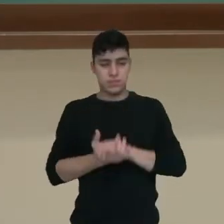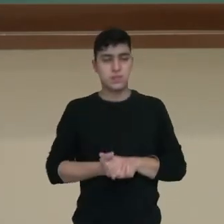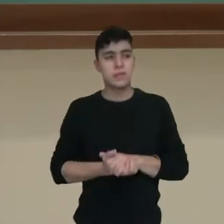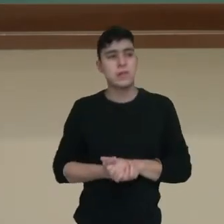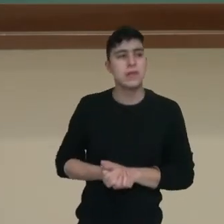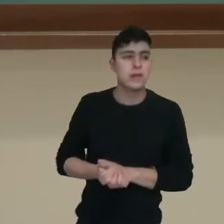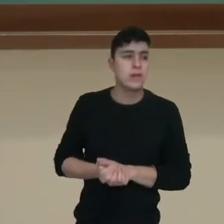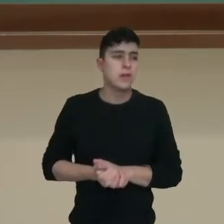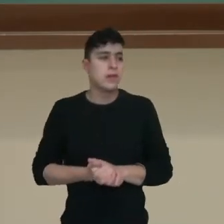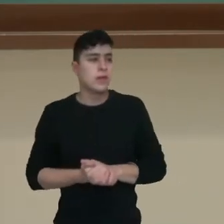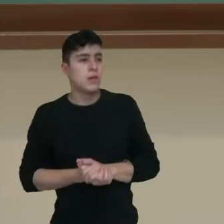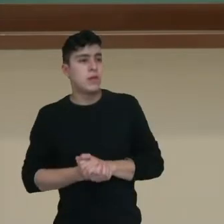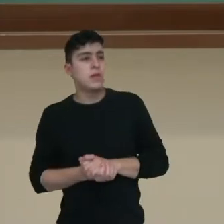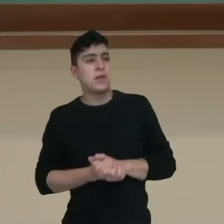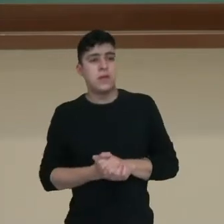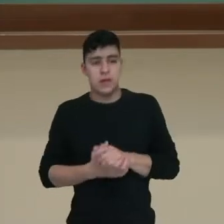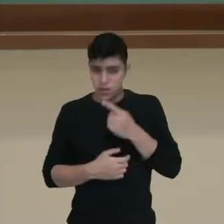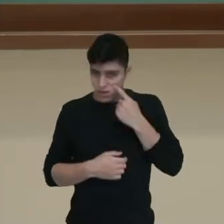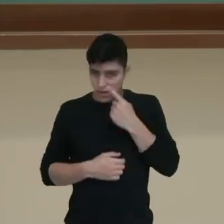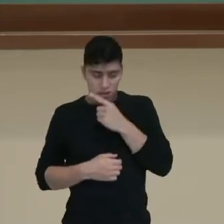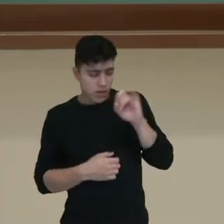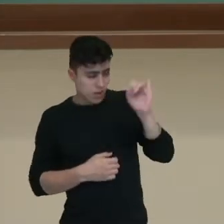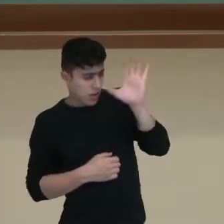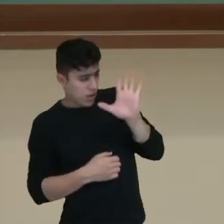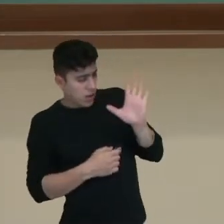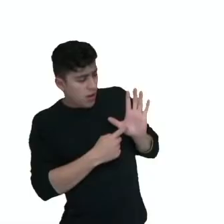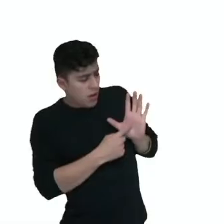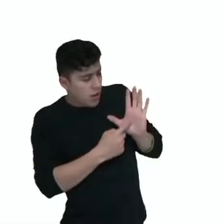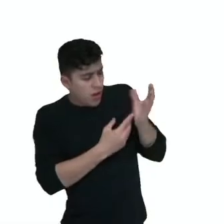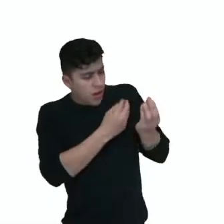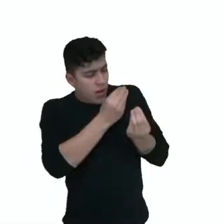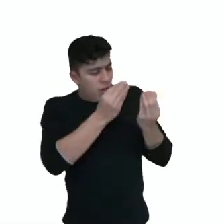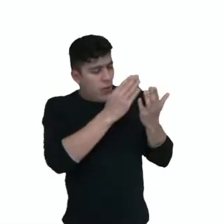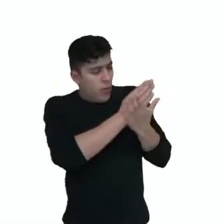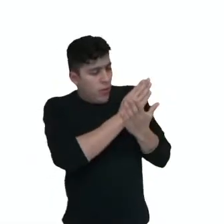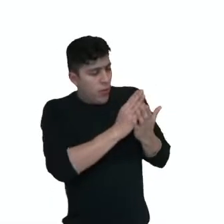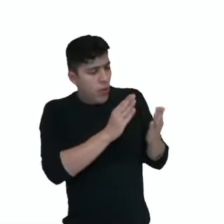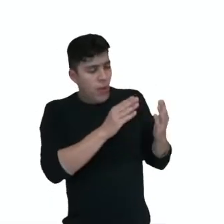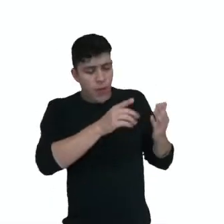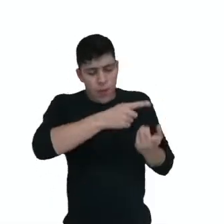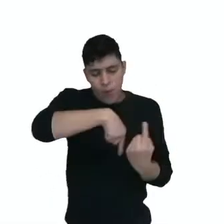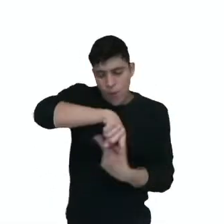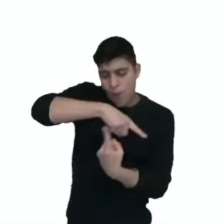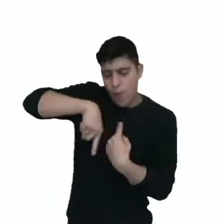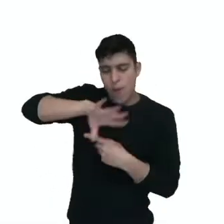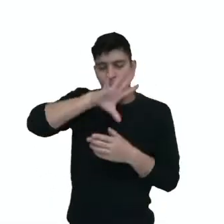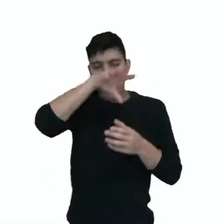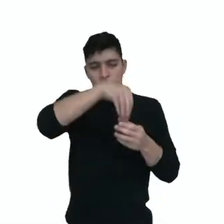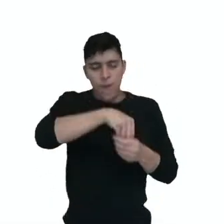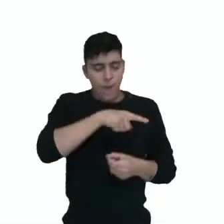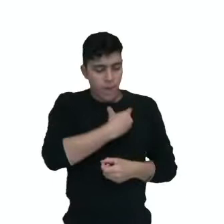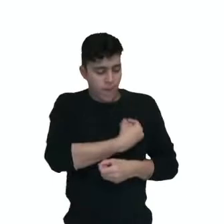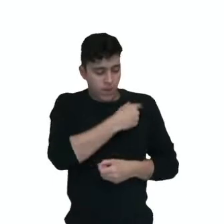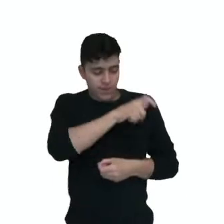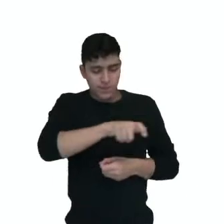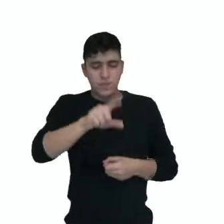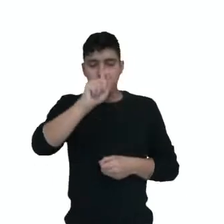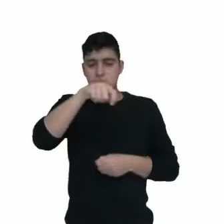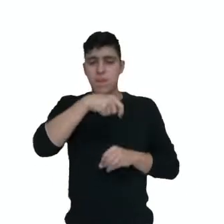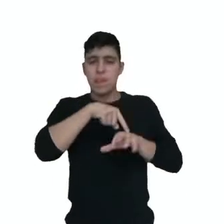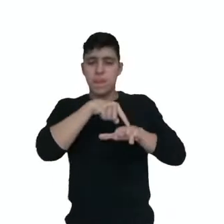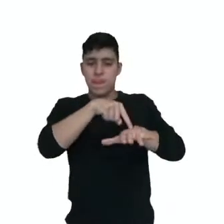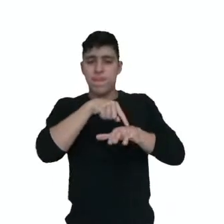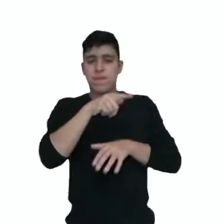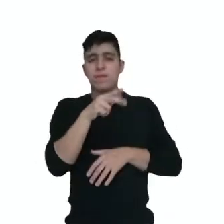tá? Bom, a figura abaixo está mostrando, então, a classificação dos organismos pertencentes a esse reino, que é o reino dos protozoários,